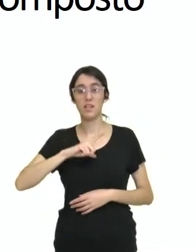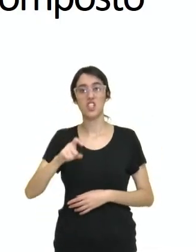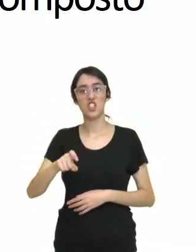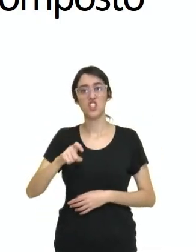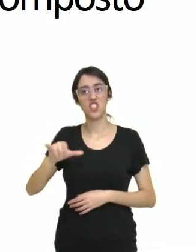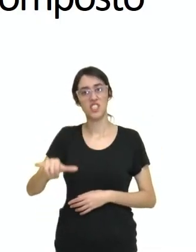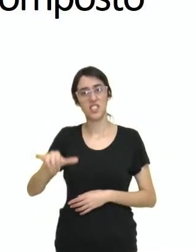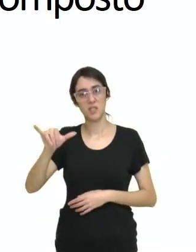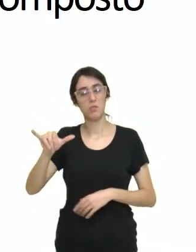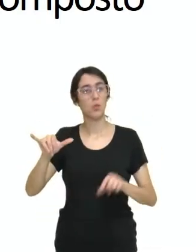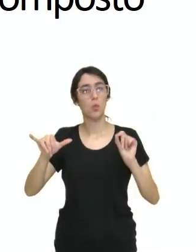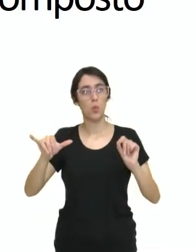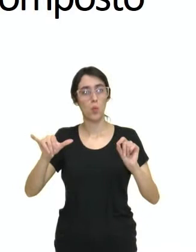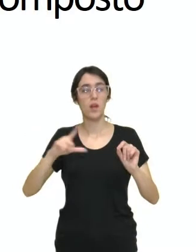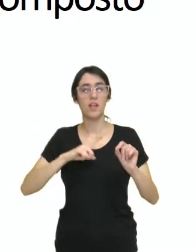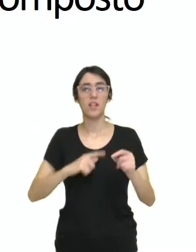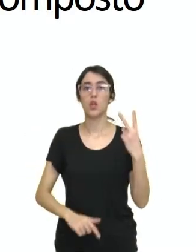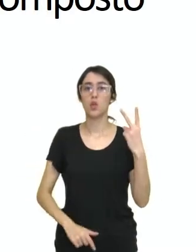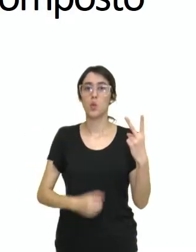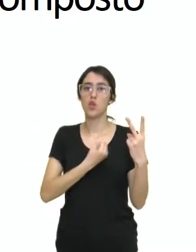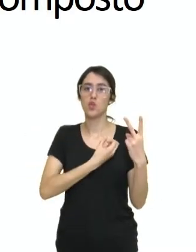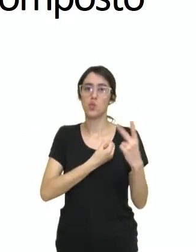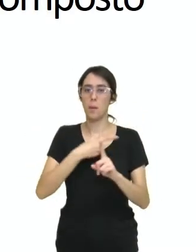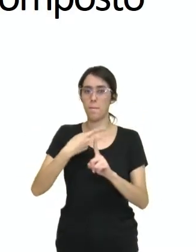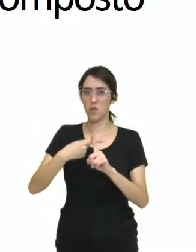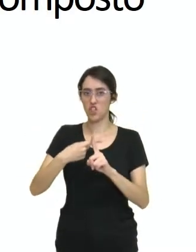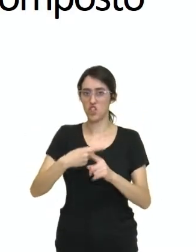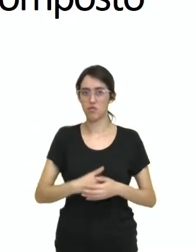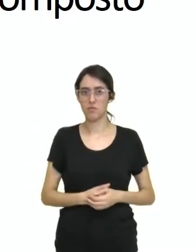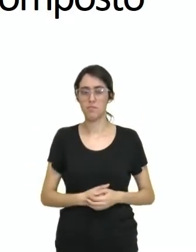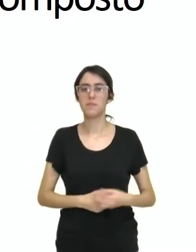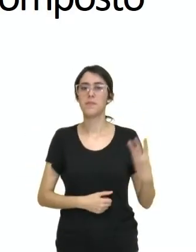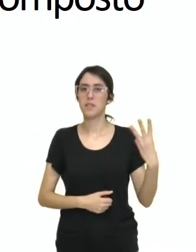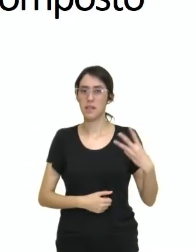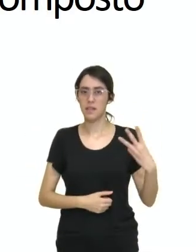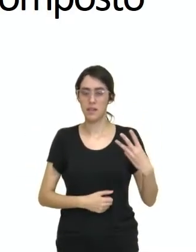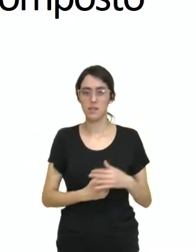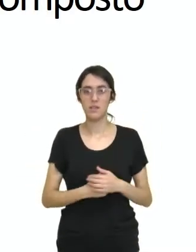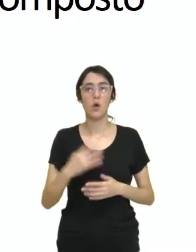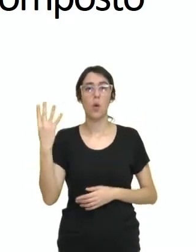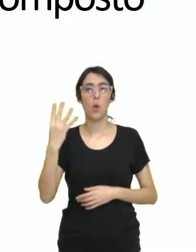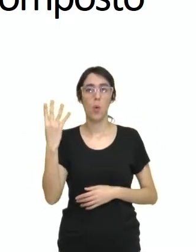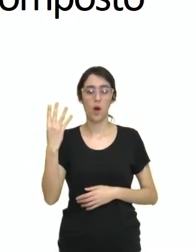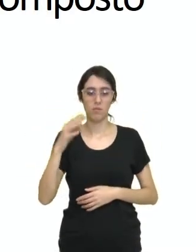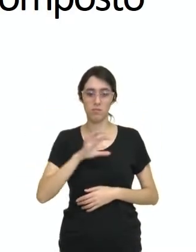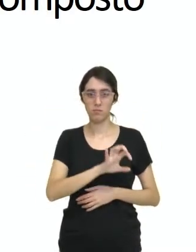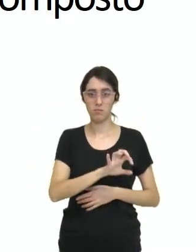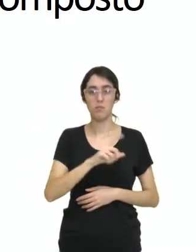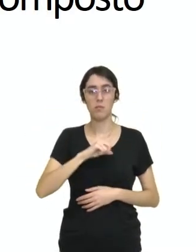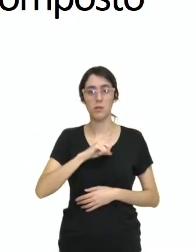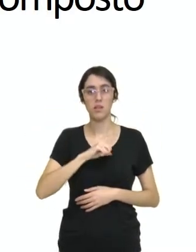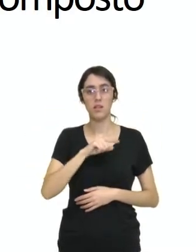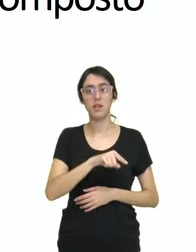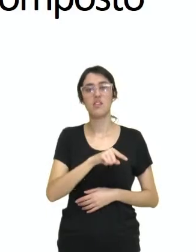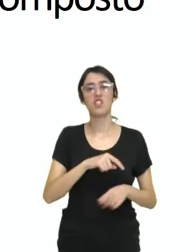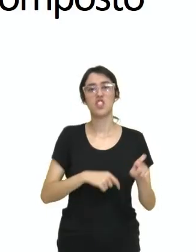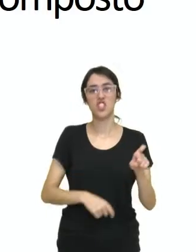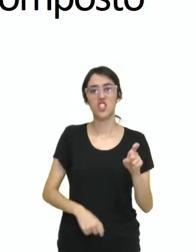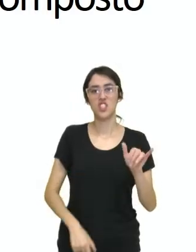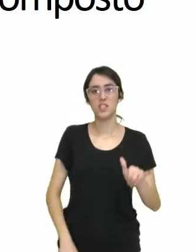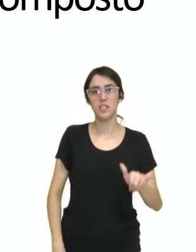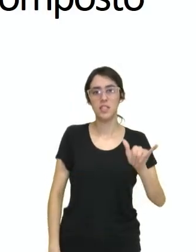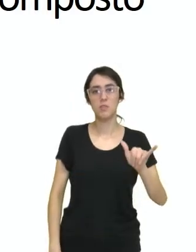é composto por 2 números positivos. 3. No quarto quadrante, o par ordenado XY